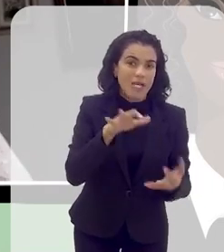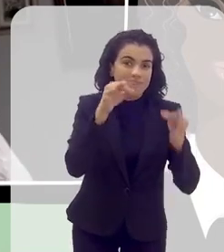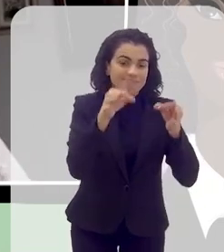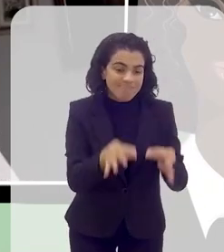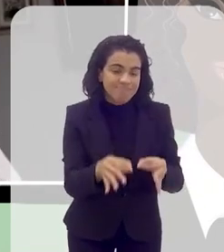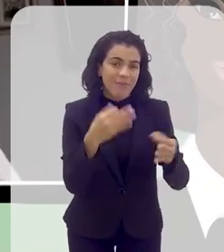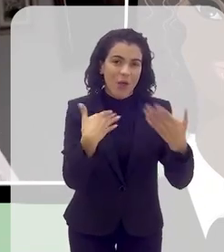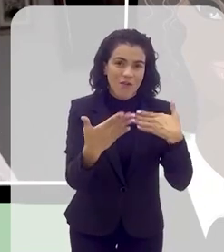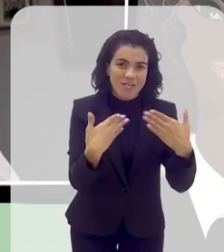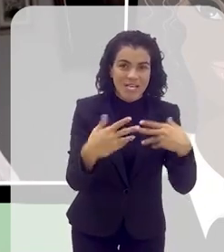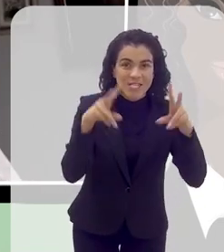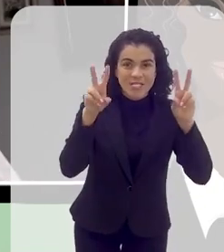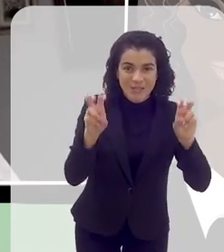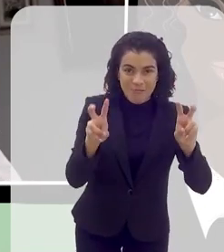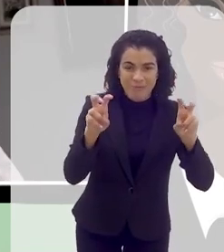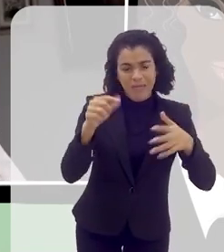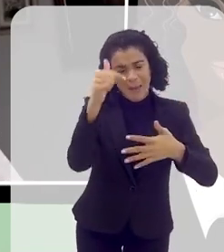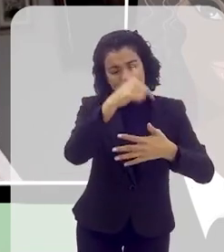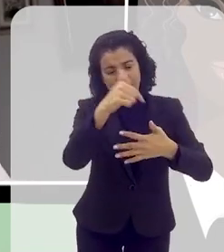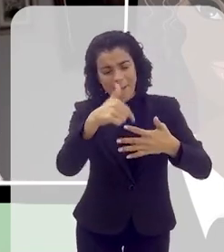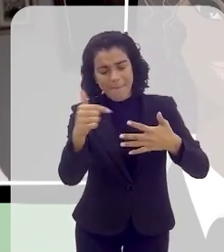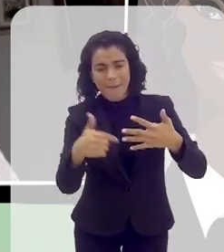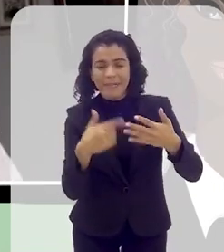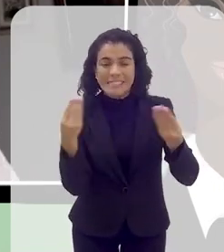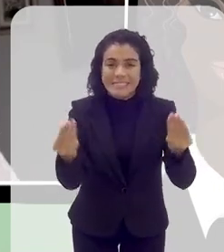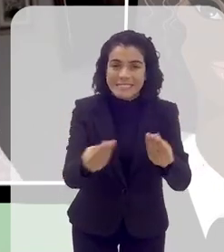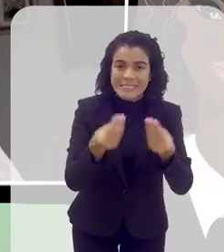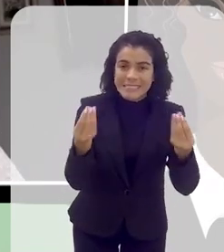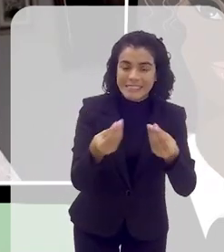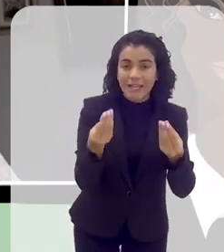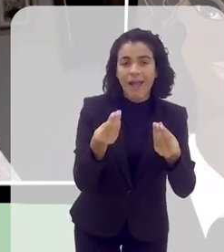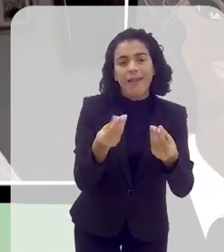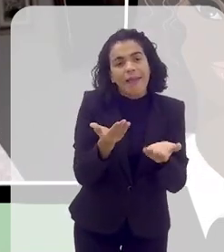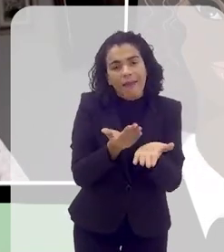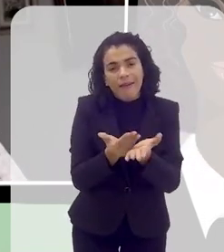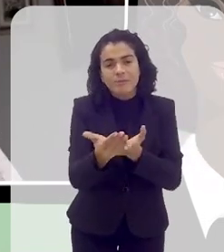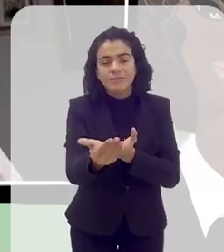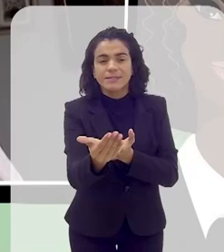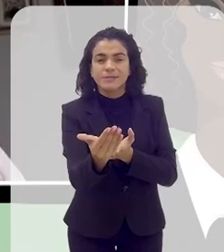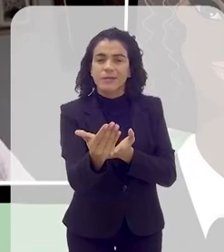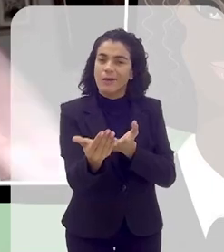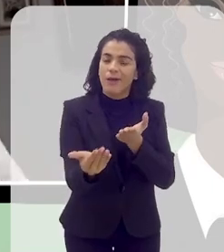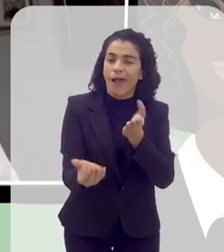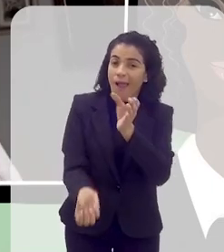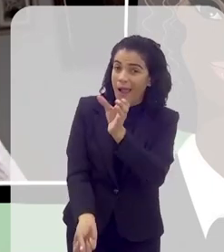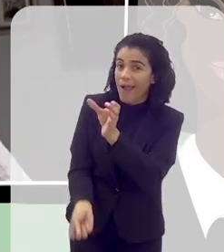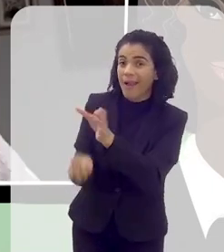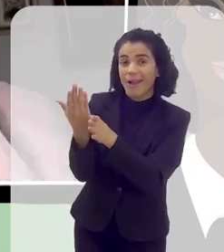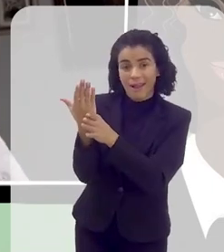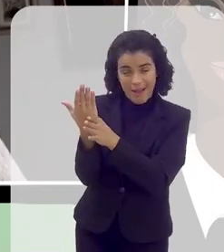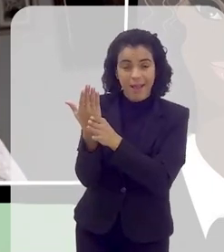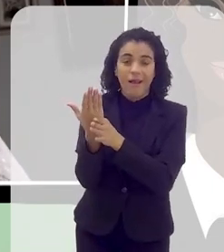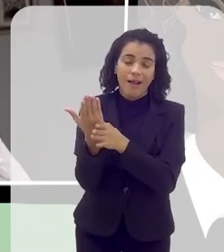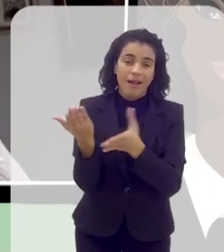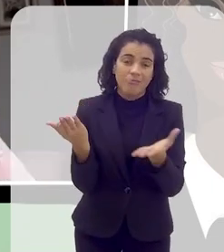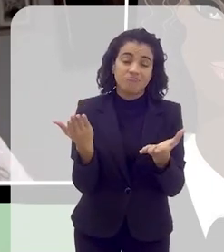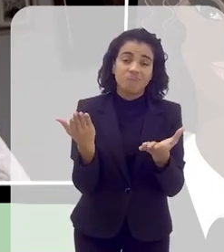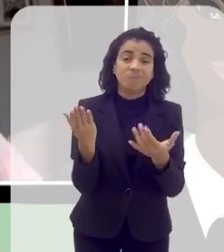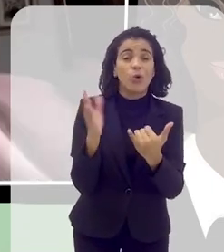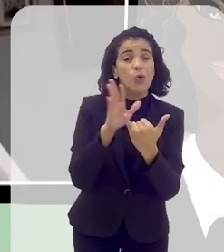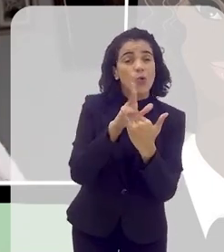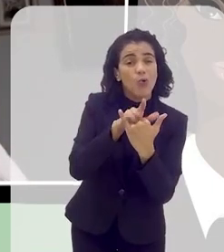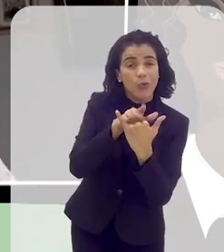específico para conversar sobre isso. As questões são muito peculiares. E aí, a partir do momento que ela criou